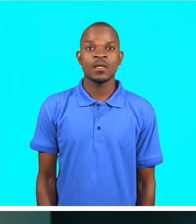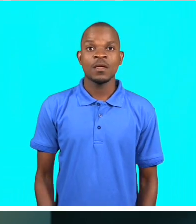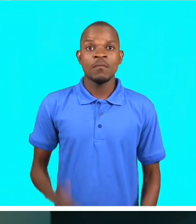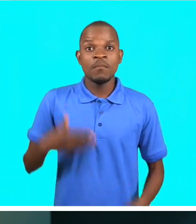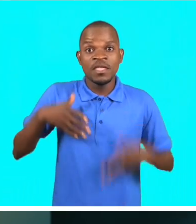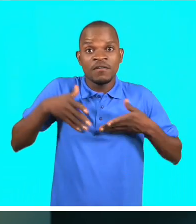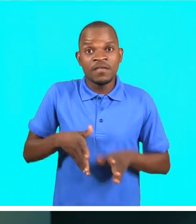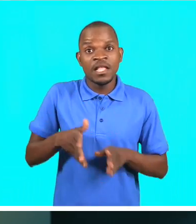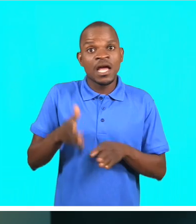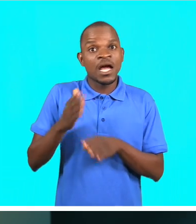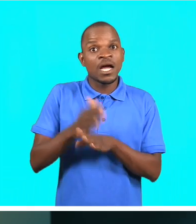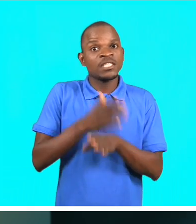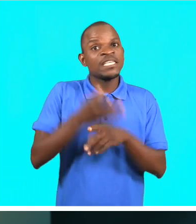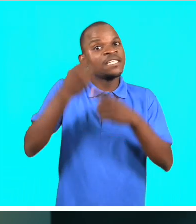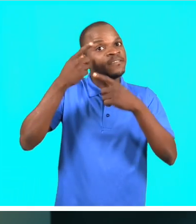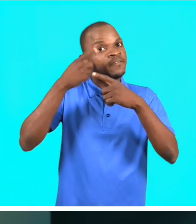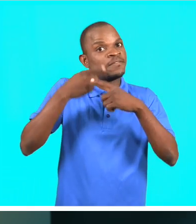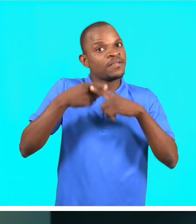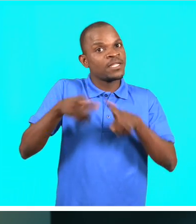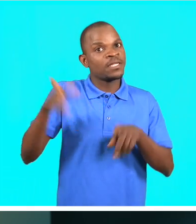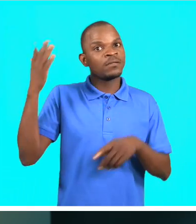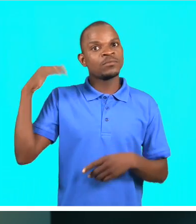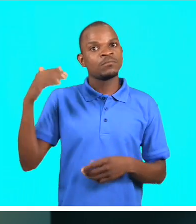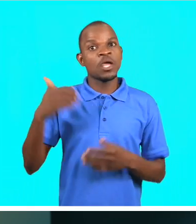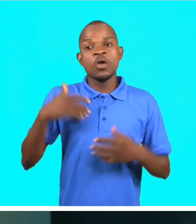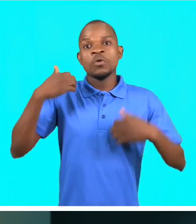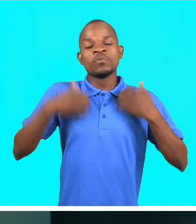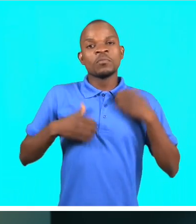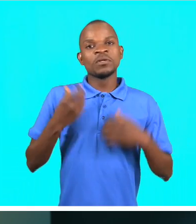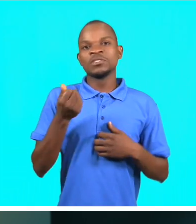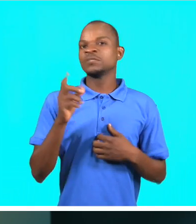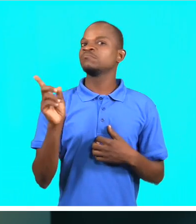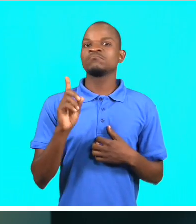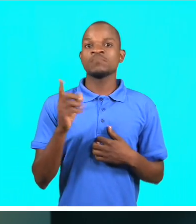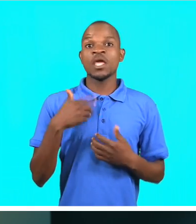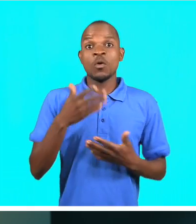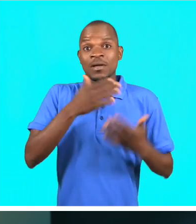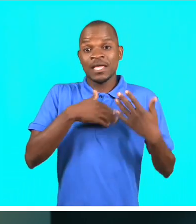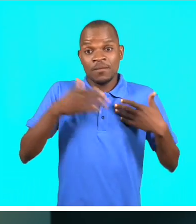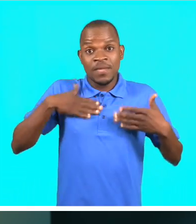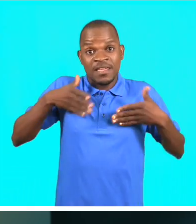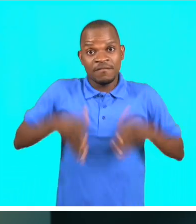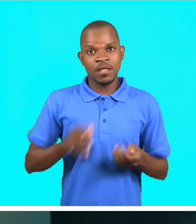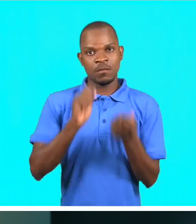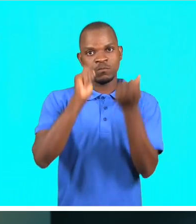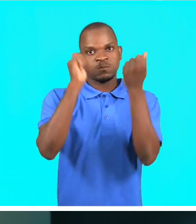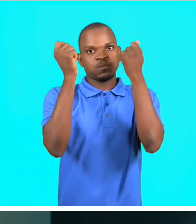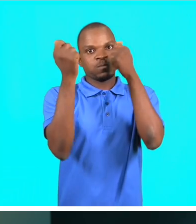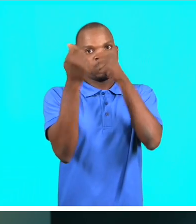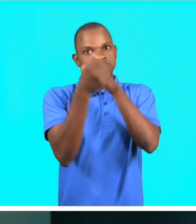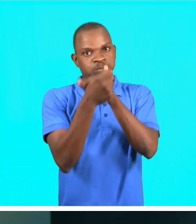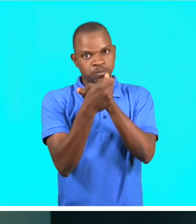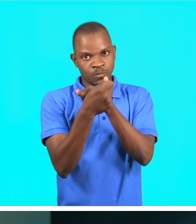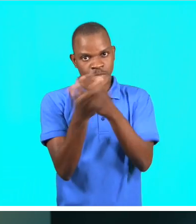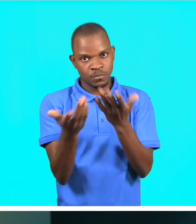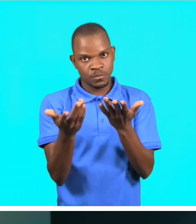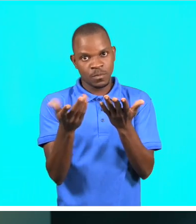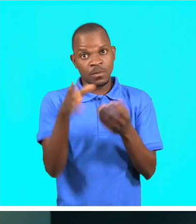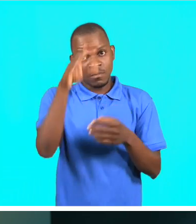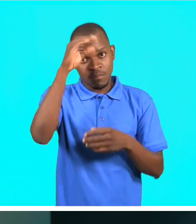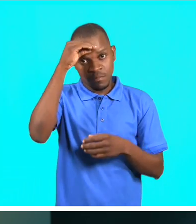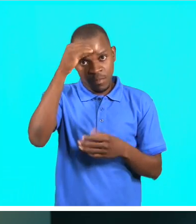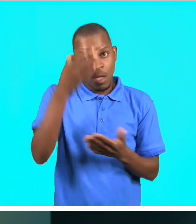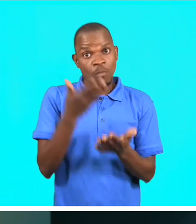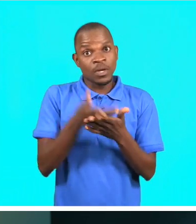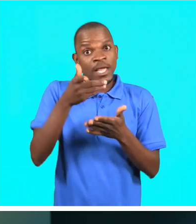minha filha, a induzir minha filha ao erro. E a Alice Mabota está a cobertar aquela marginalidade daquela miúda ali. A Edmilza de ontem,